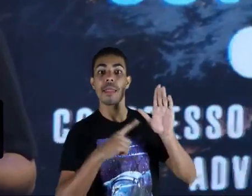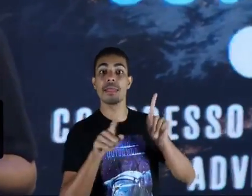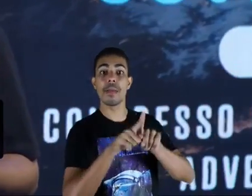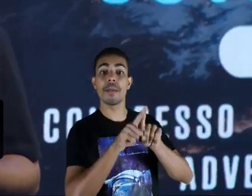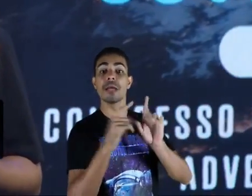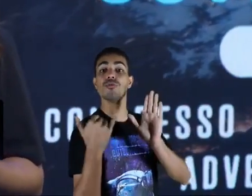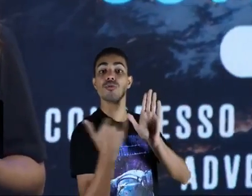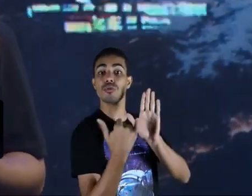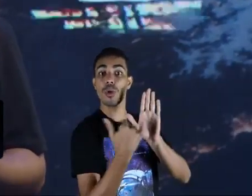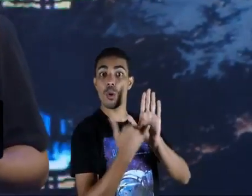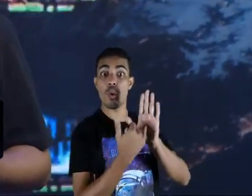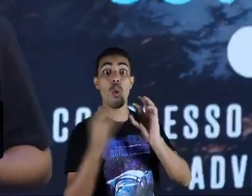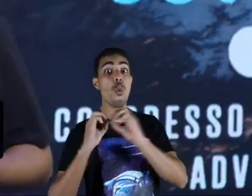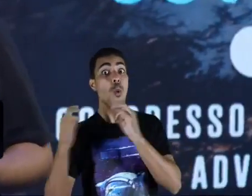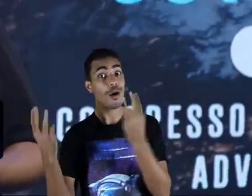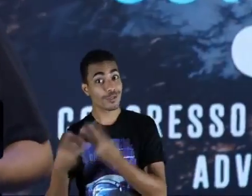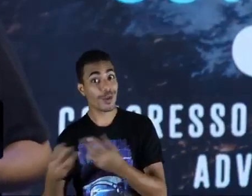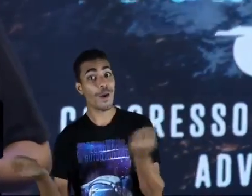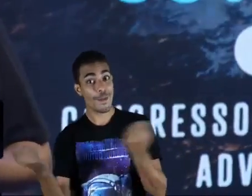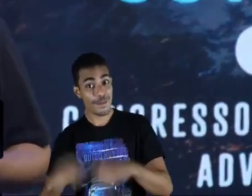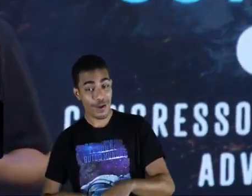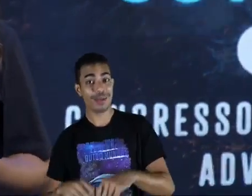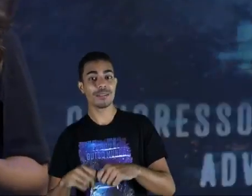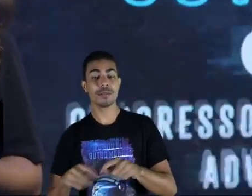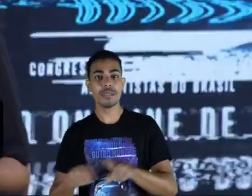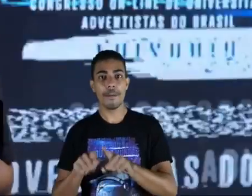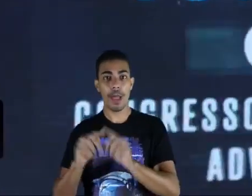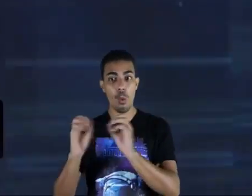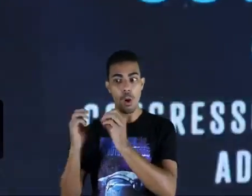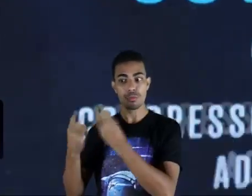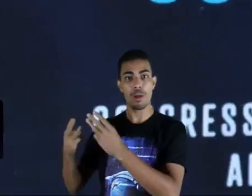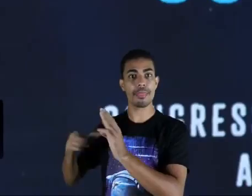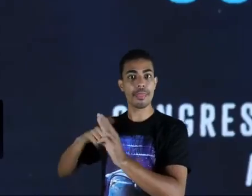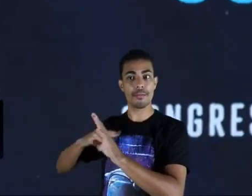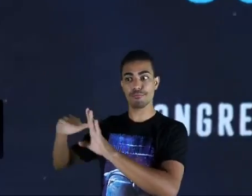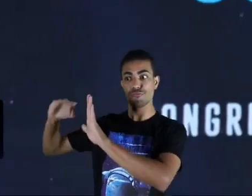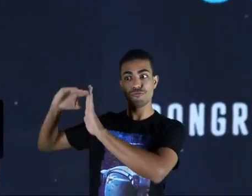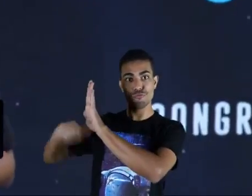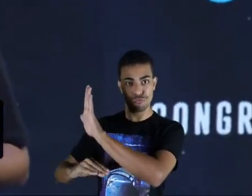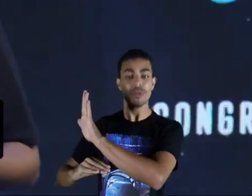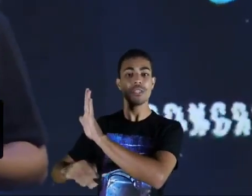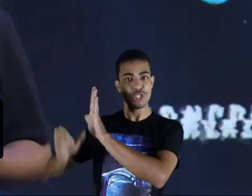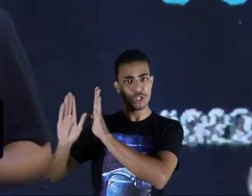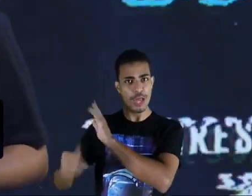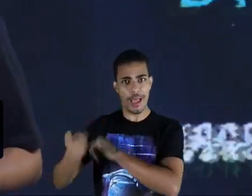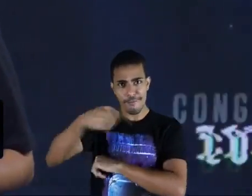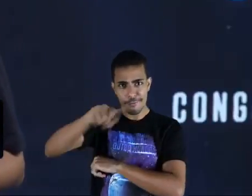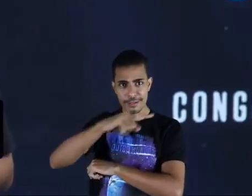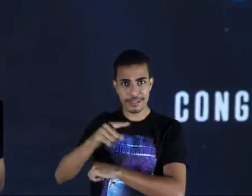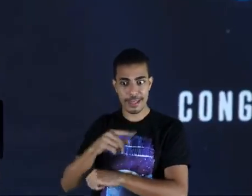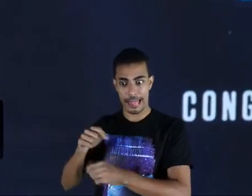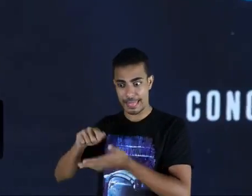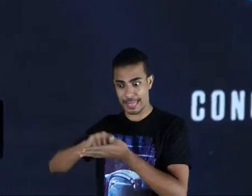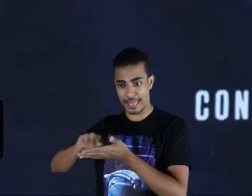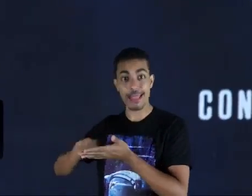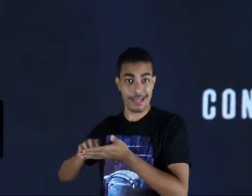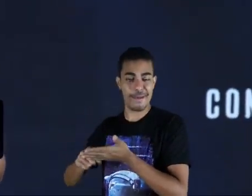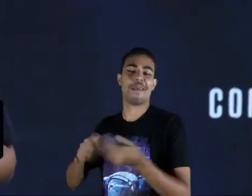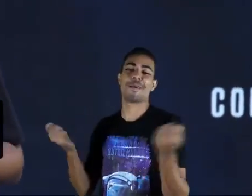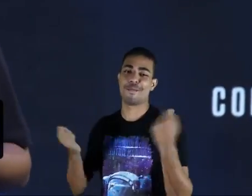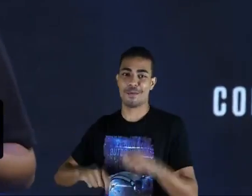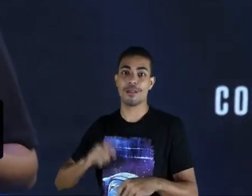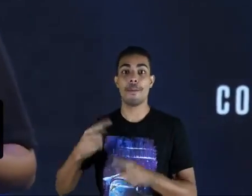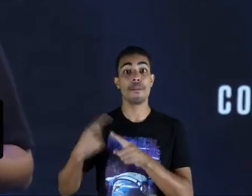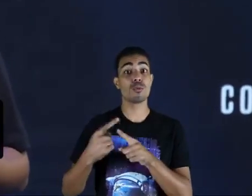também participar dos workshops. Já tem a lista dos workshops para você já olhar quem é que vai estar com a gente e já fazer a sua listinha, porque